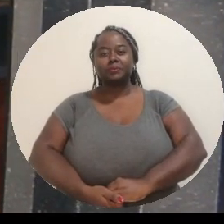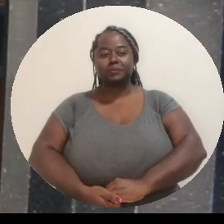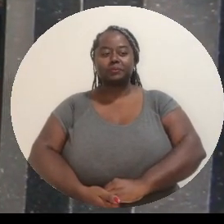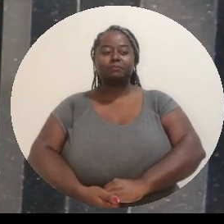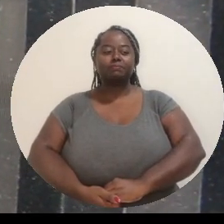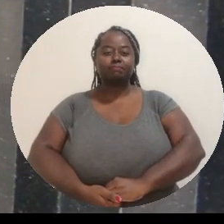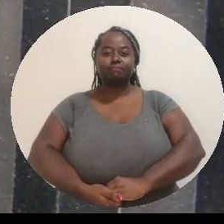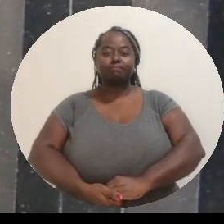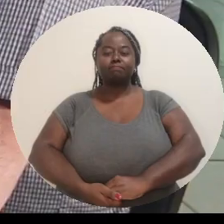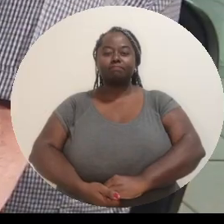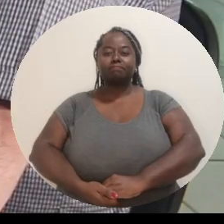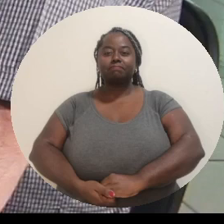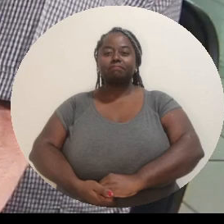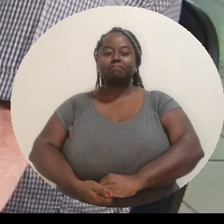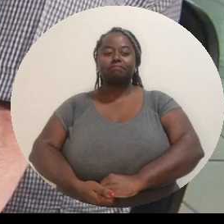Corta.